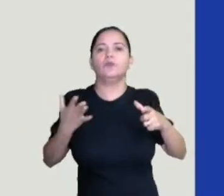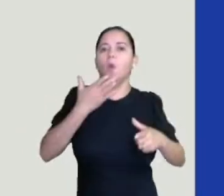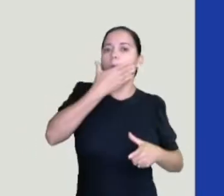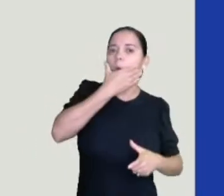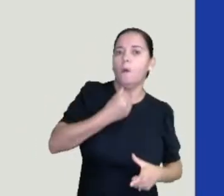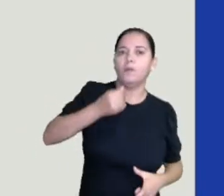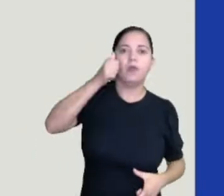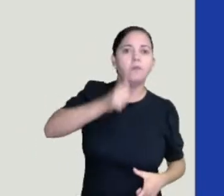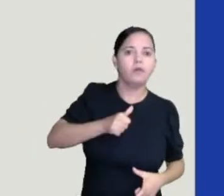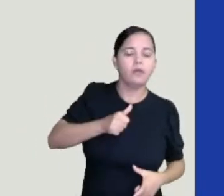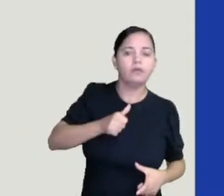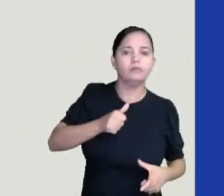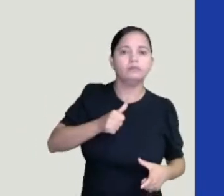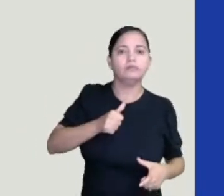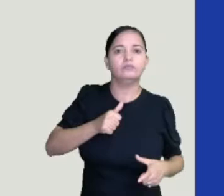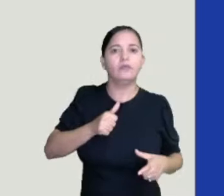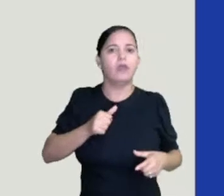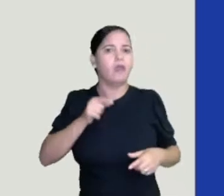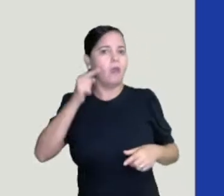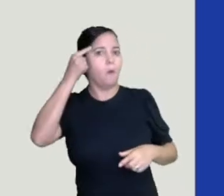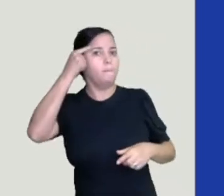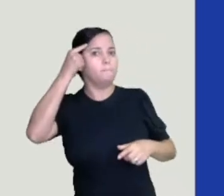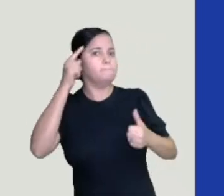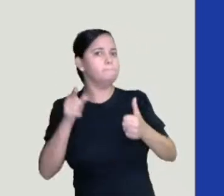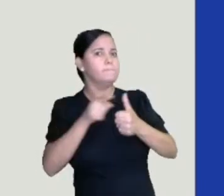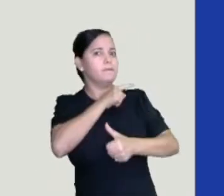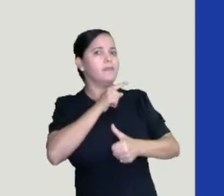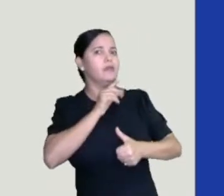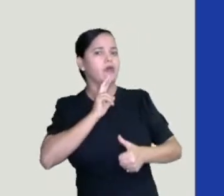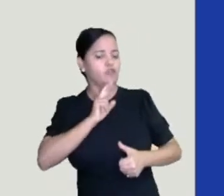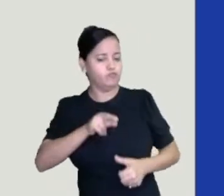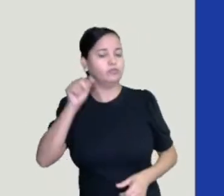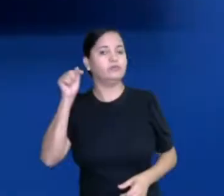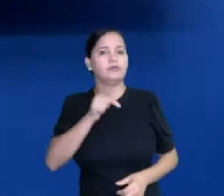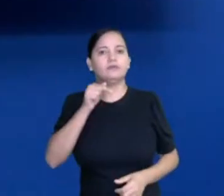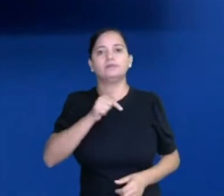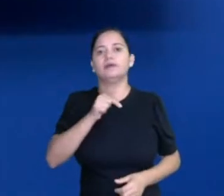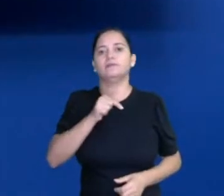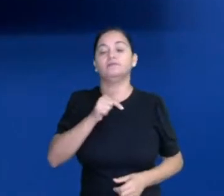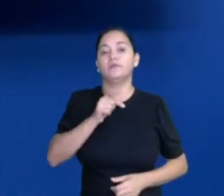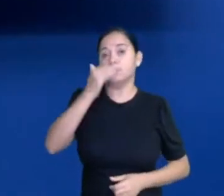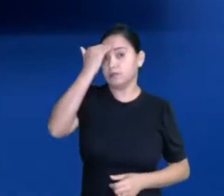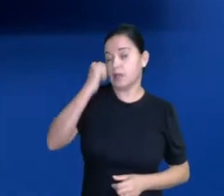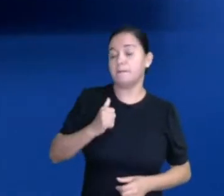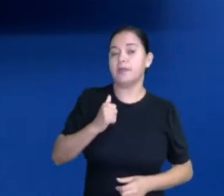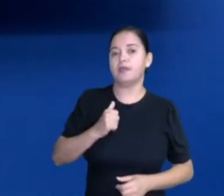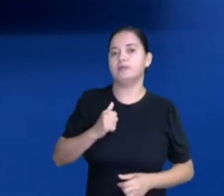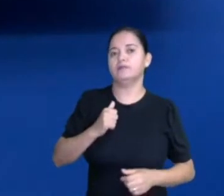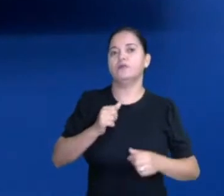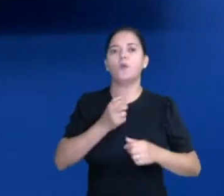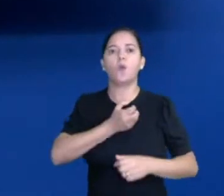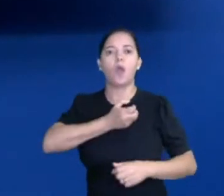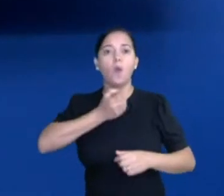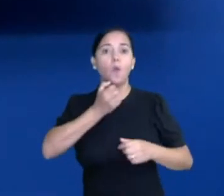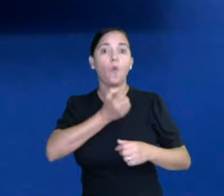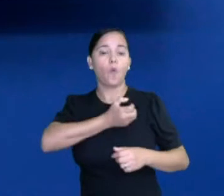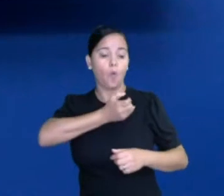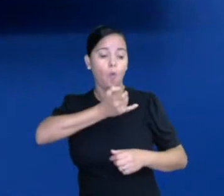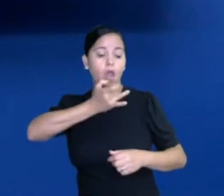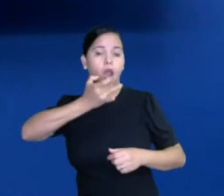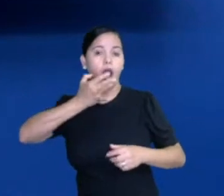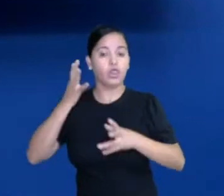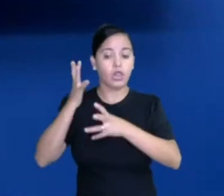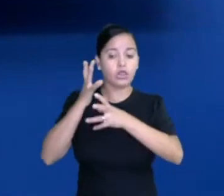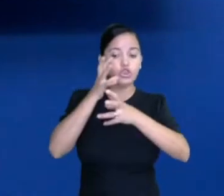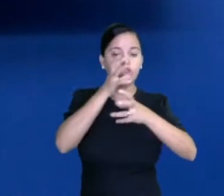Os homens ou as mulheres? Então, eu tenho que primeiro responder isso aí. Eu tenho que saber primeiro a quantidade